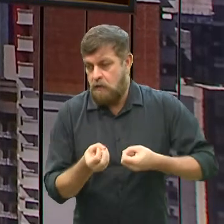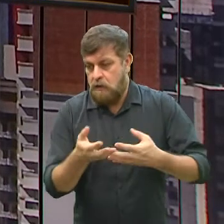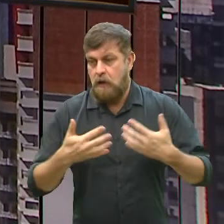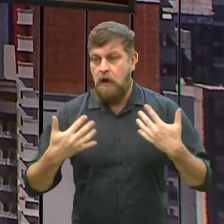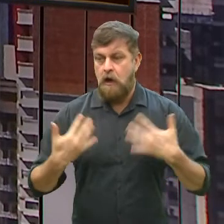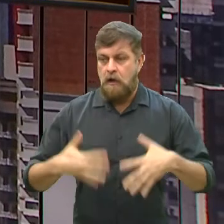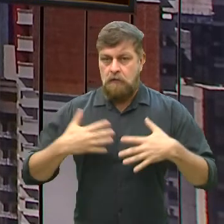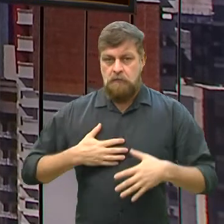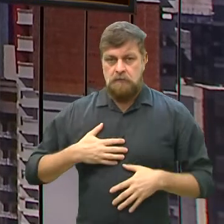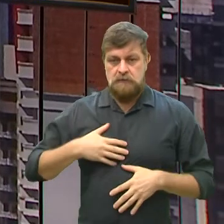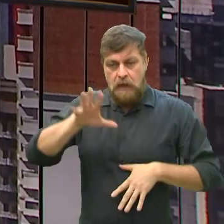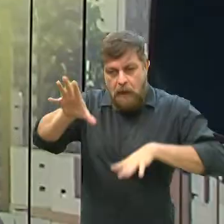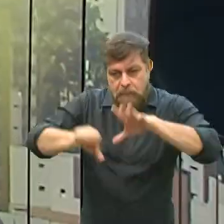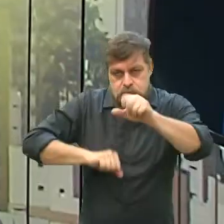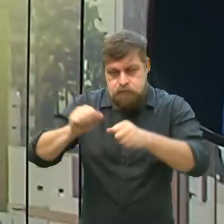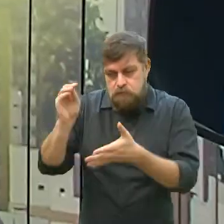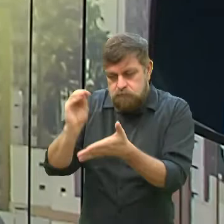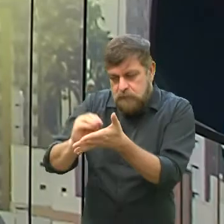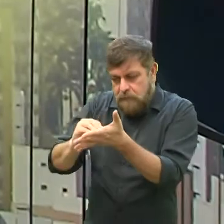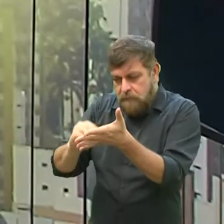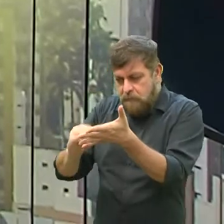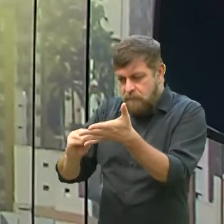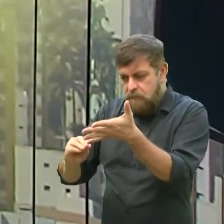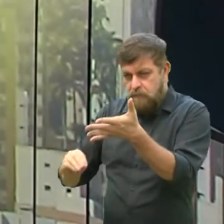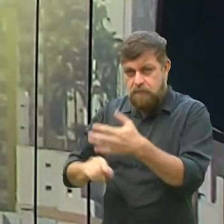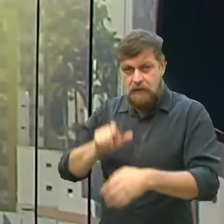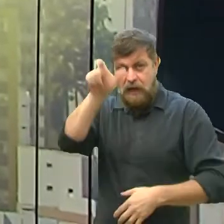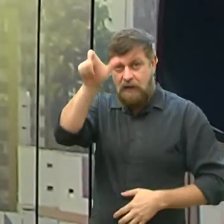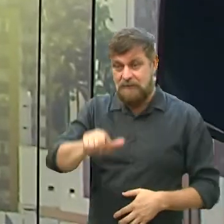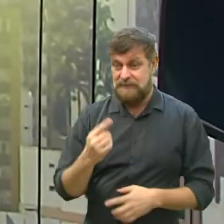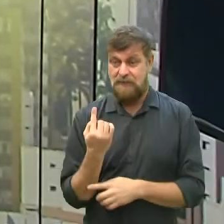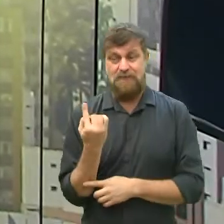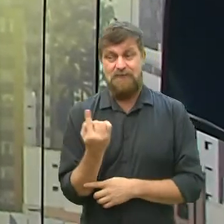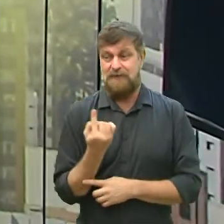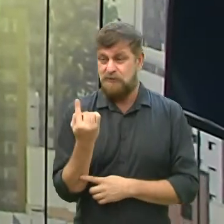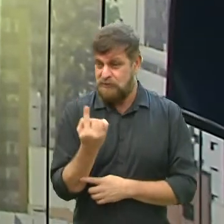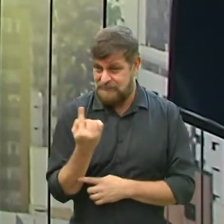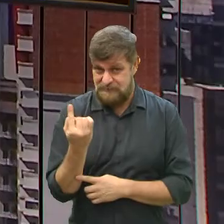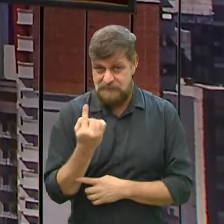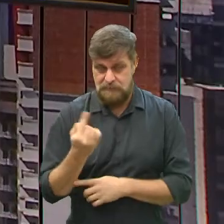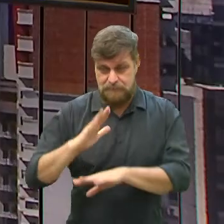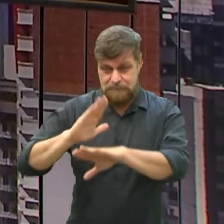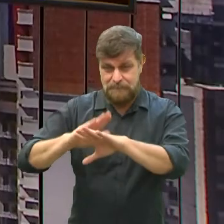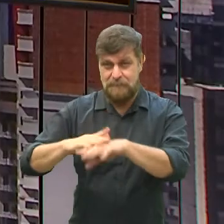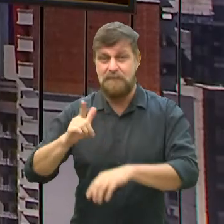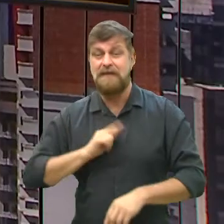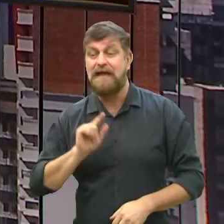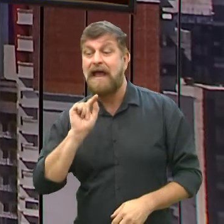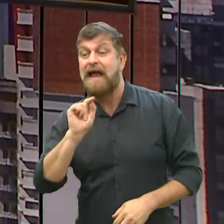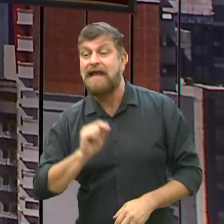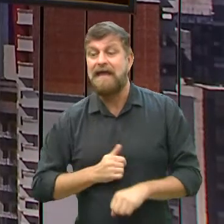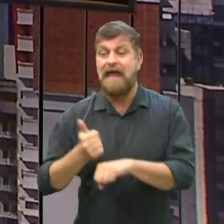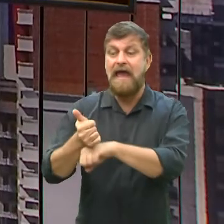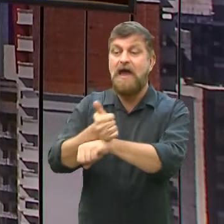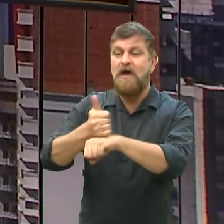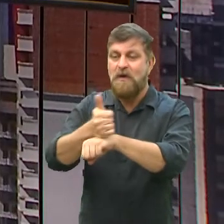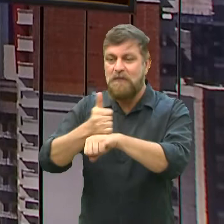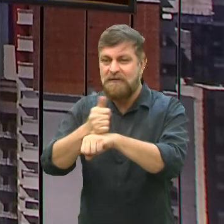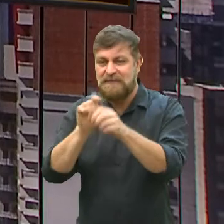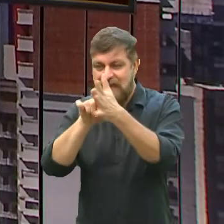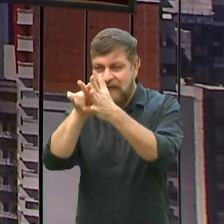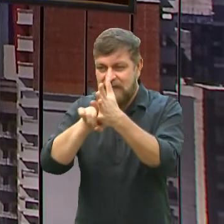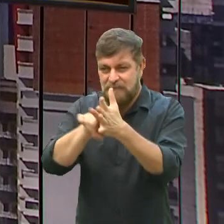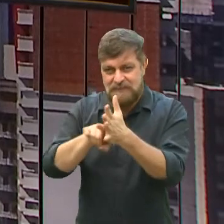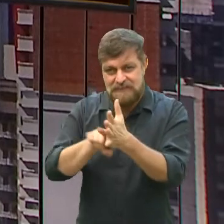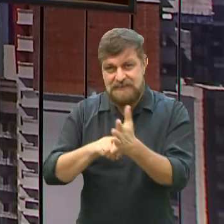informação vocês conseguiram coletar, né, Tamires? E como você disse, você não esteve sozinha nesse projeto, né? Quem são os pesquisadores e autores envolvidos com